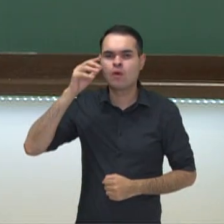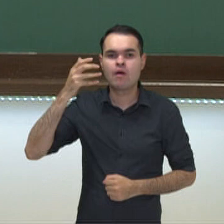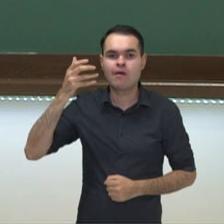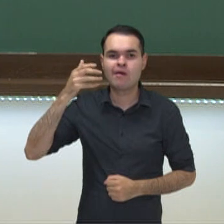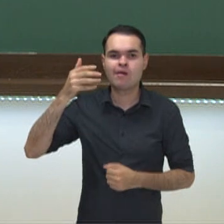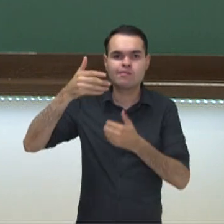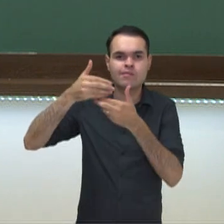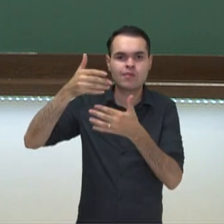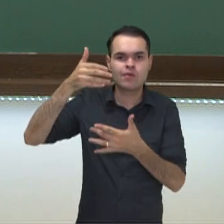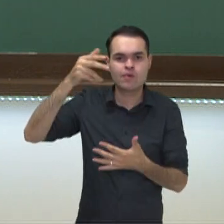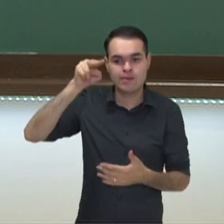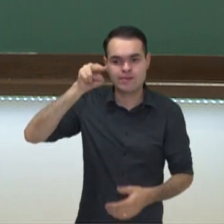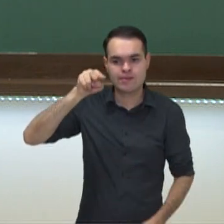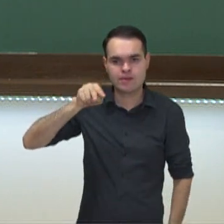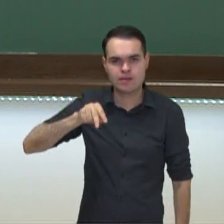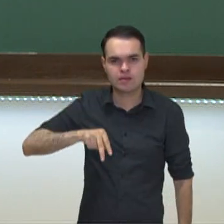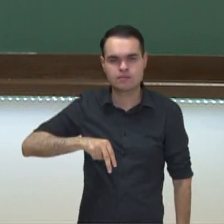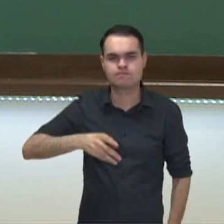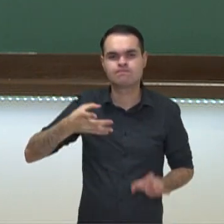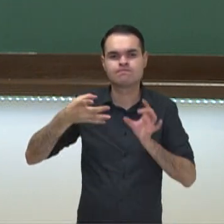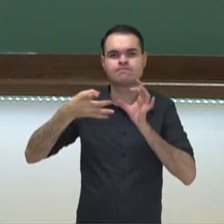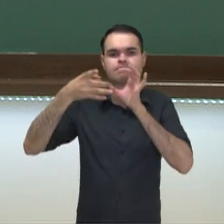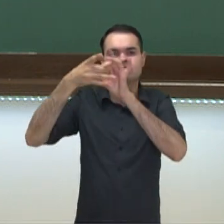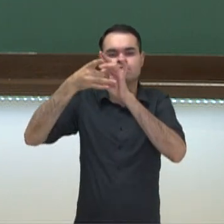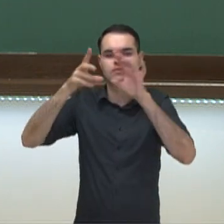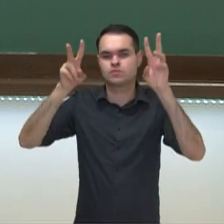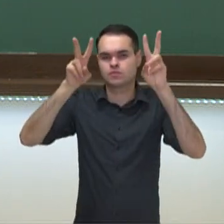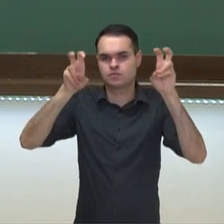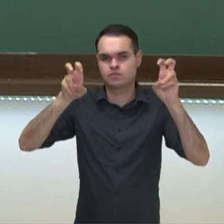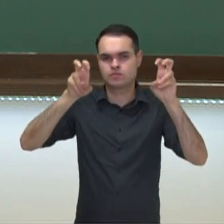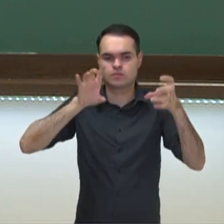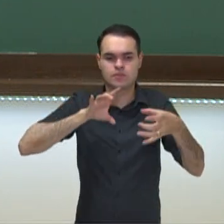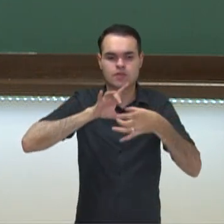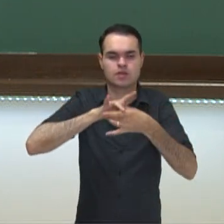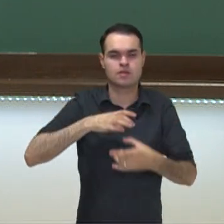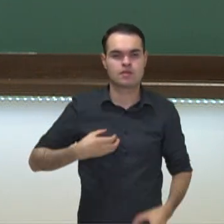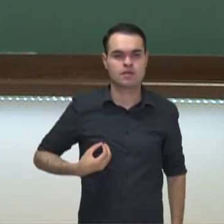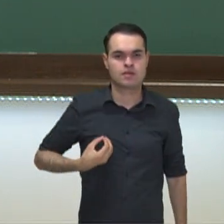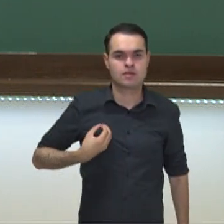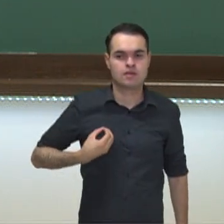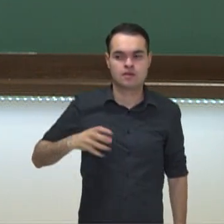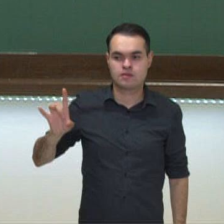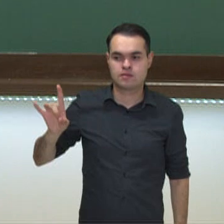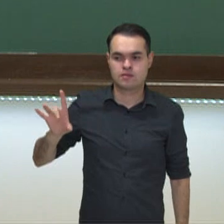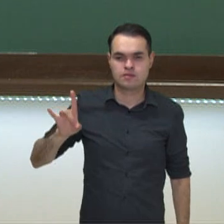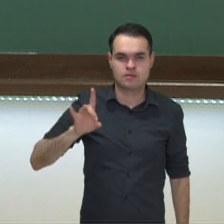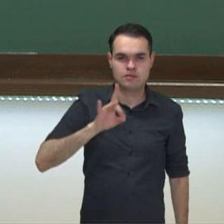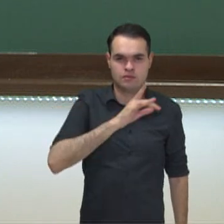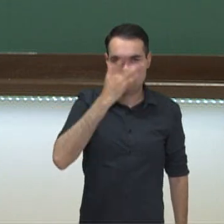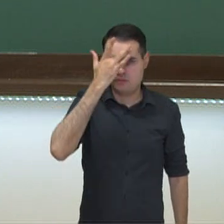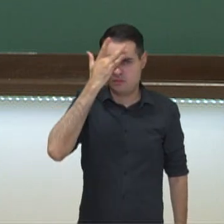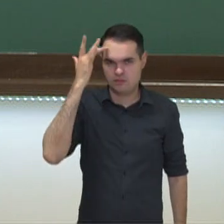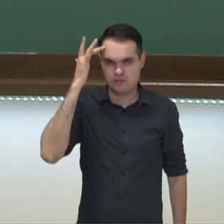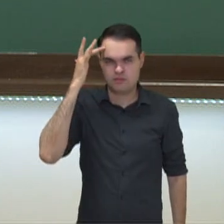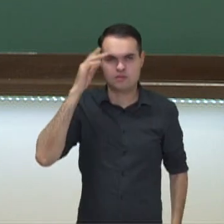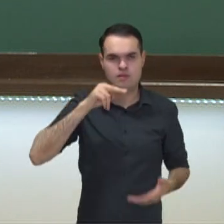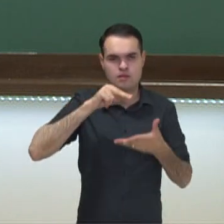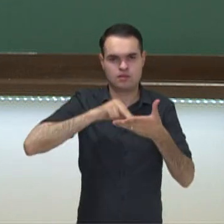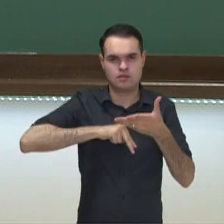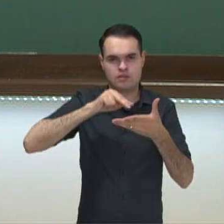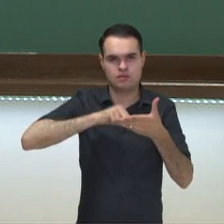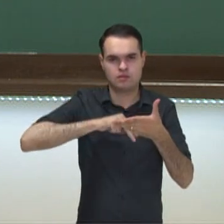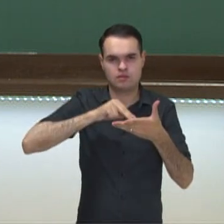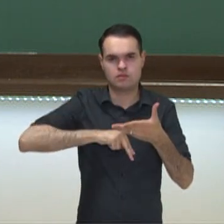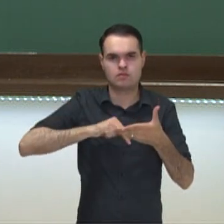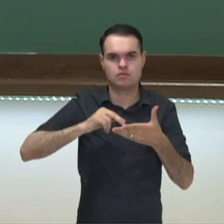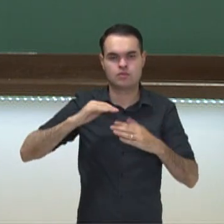já se aproxima tanto do tema quanto à realidade de cada leitor, com uma situação do dia a dia, uma